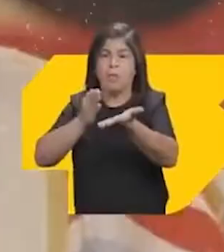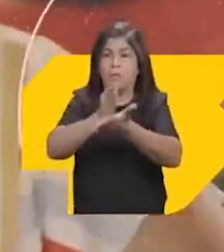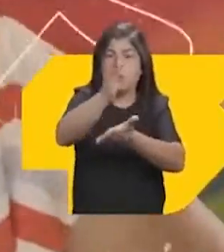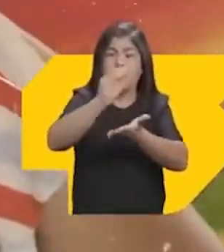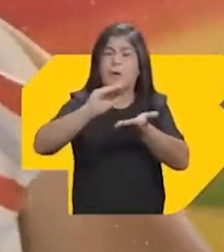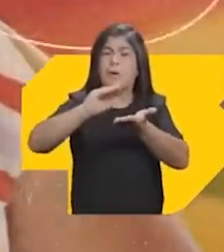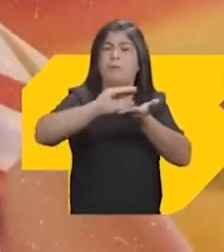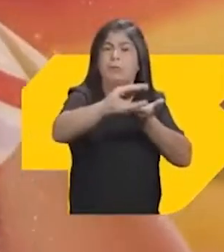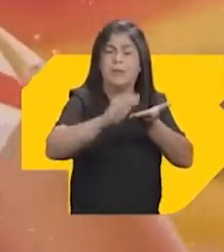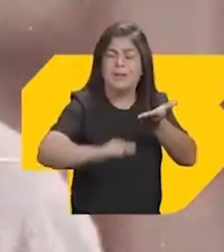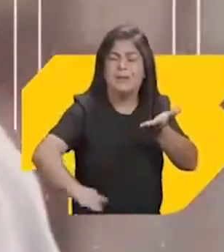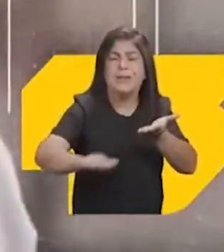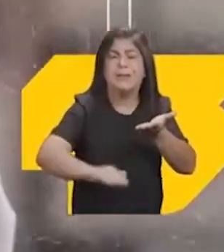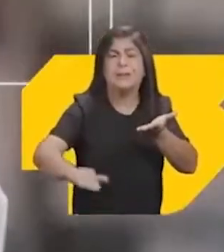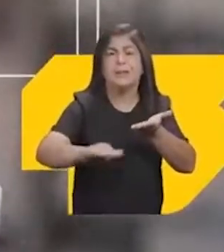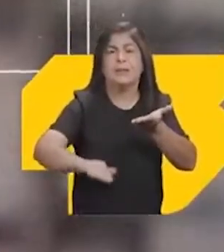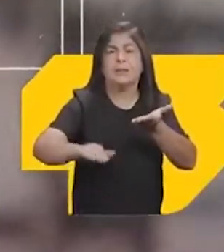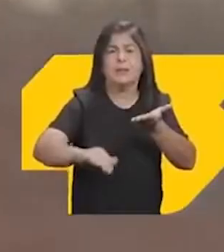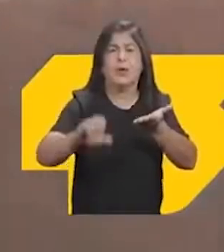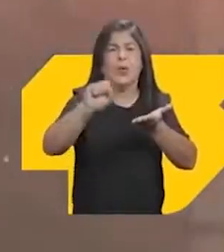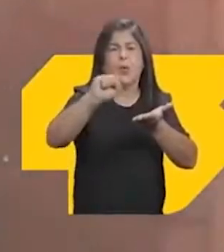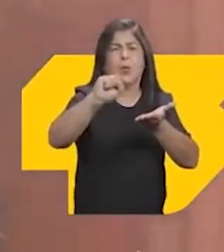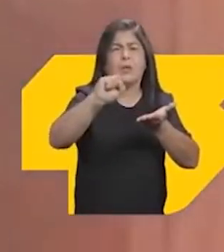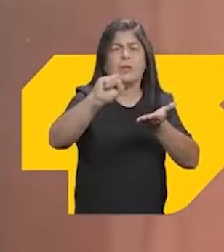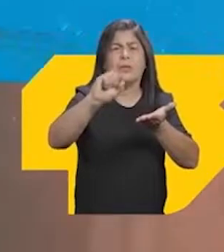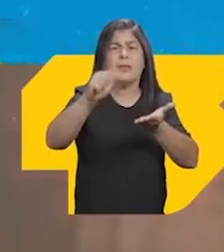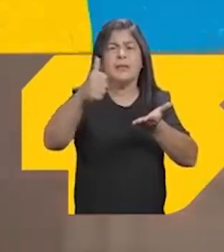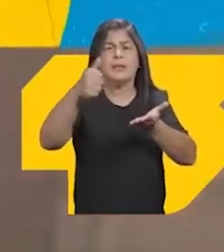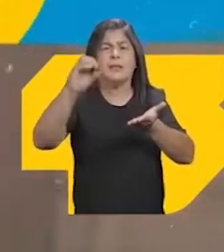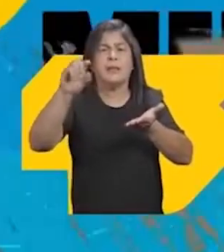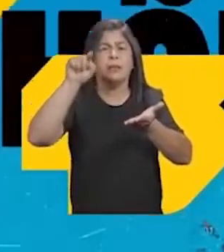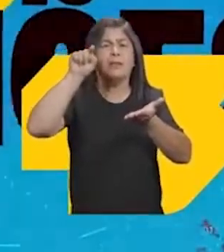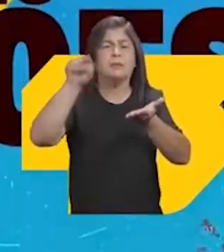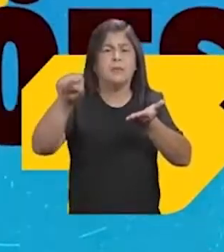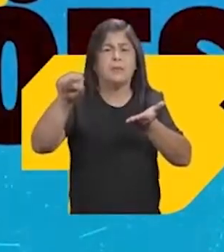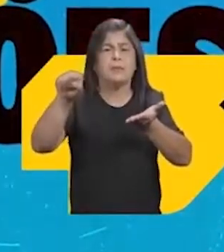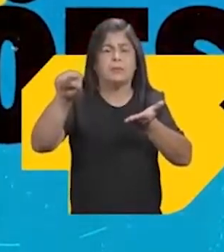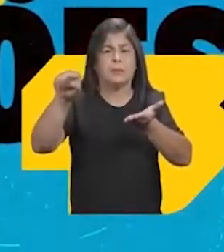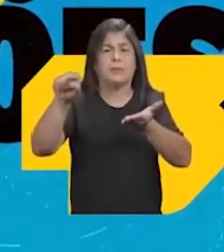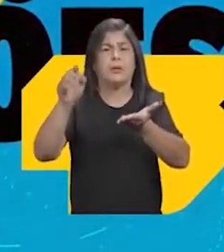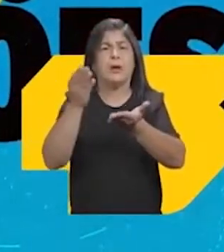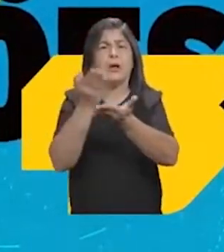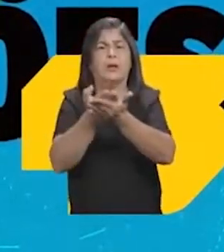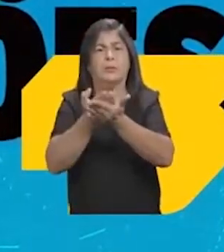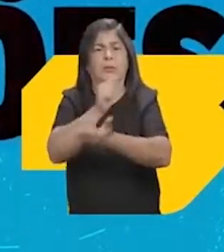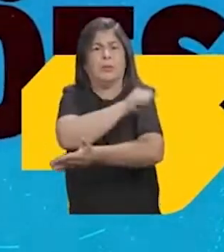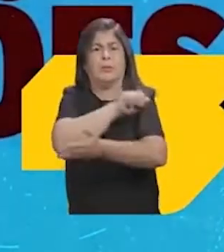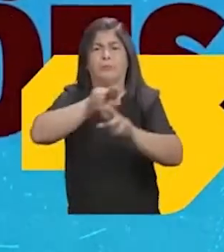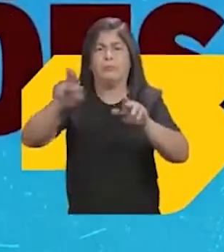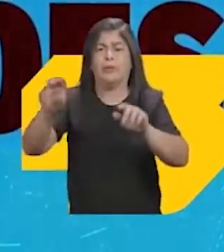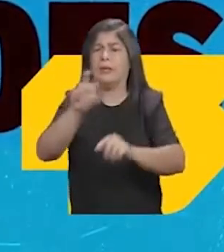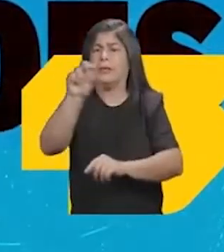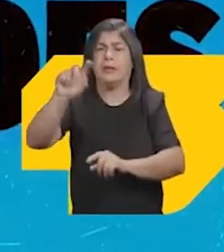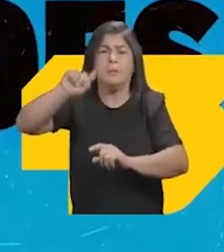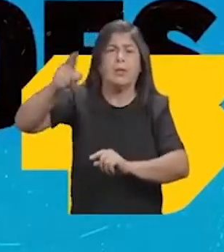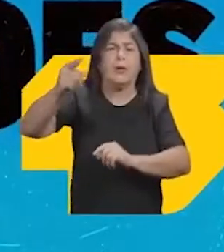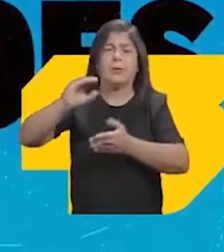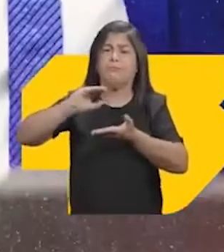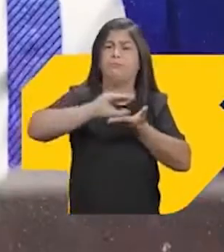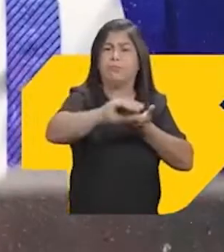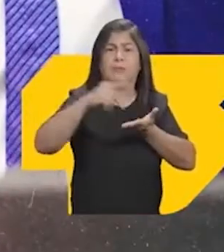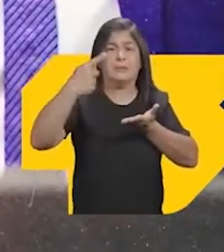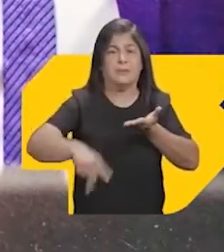que beneficia mais de 810 mil estudantes e garante 540 milhões de reais a mais só na